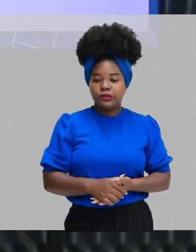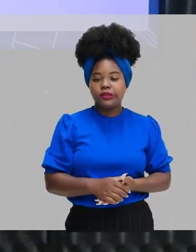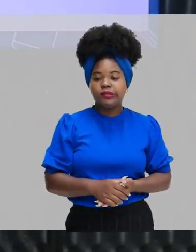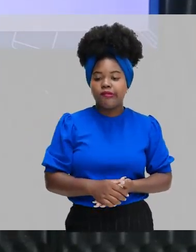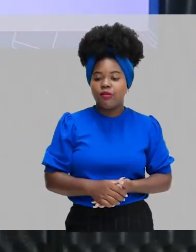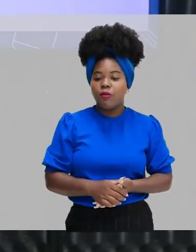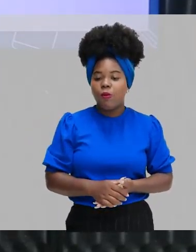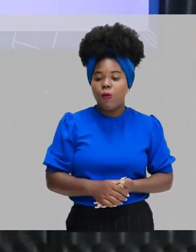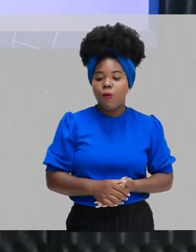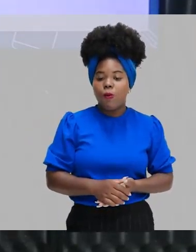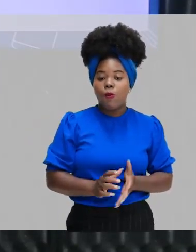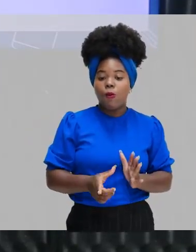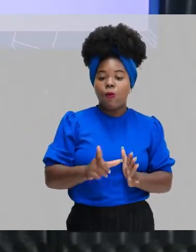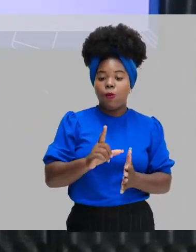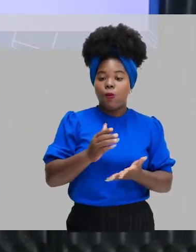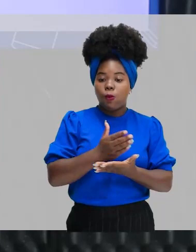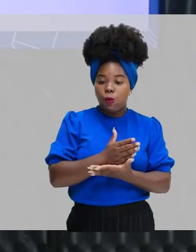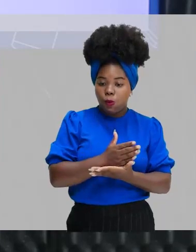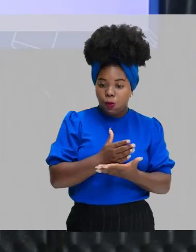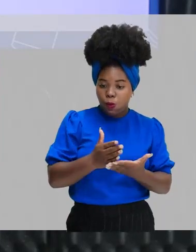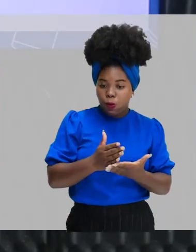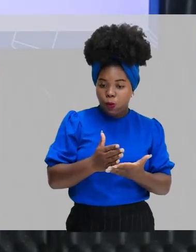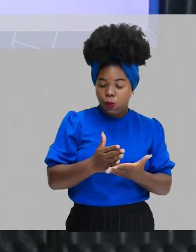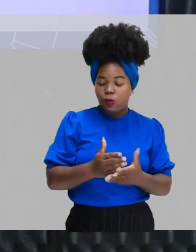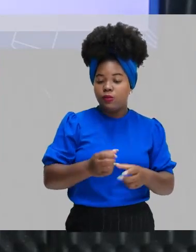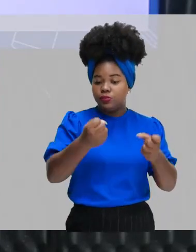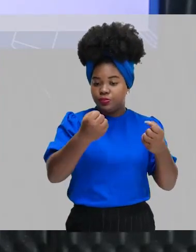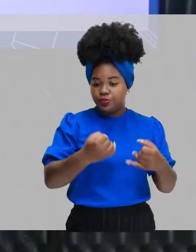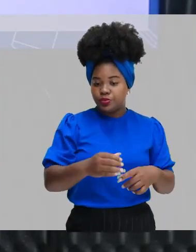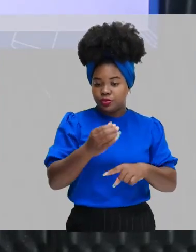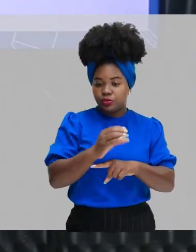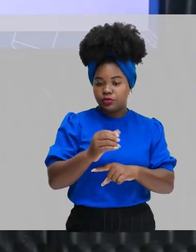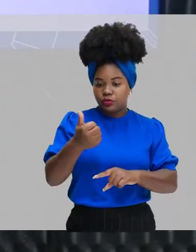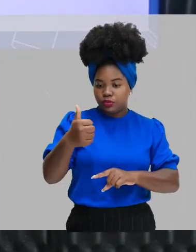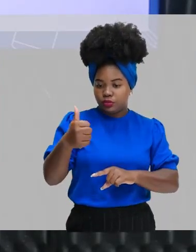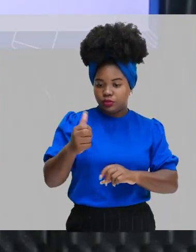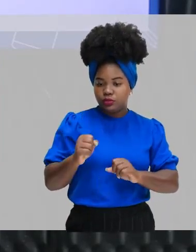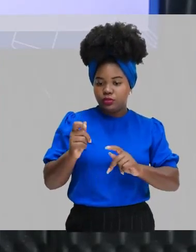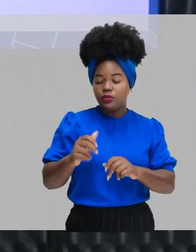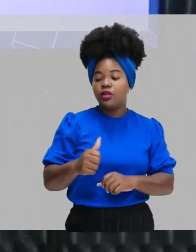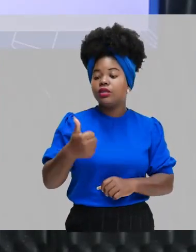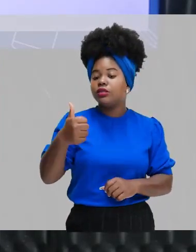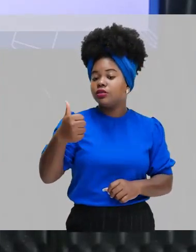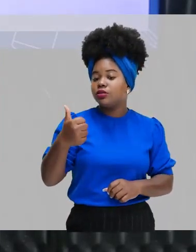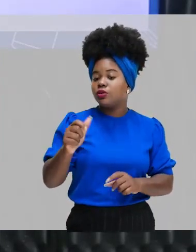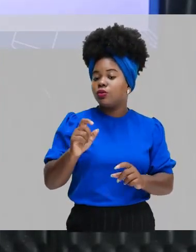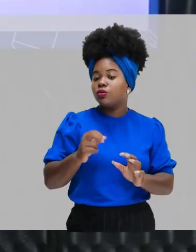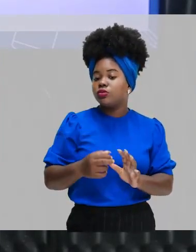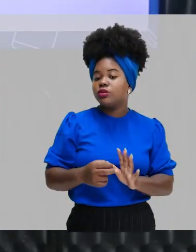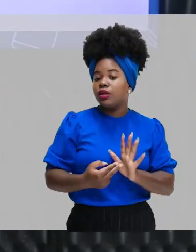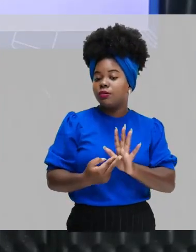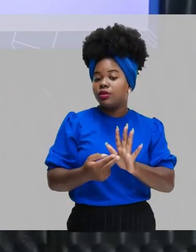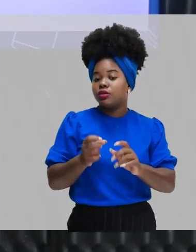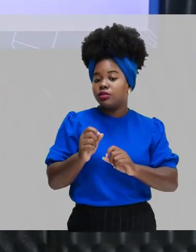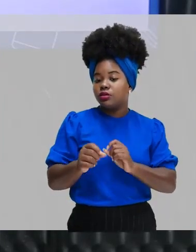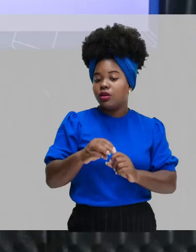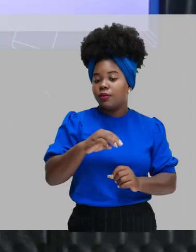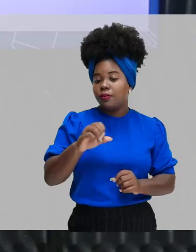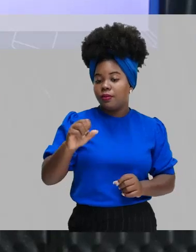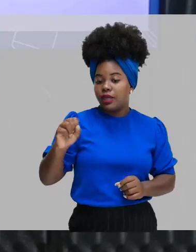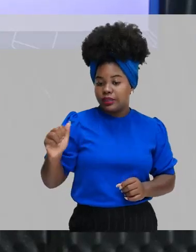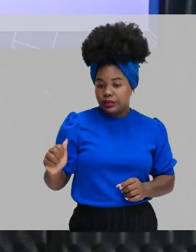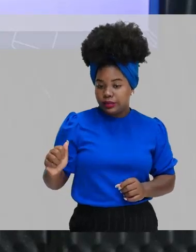partir pra resolução turminha falamos de carbono 11 esse 11 corresponde a massa desse